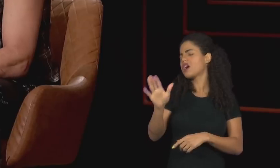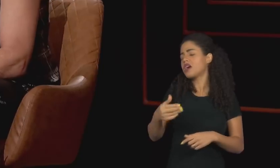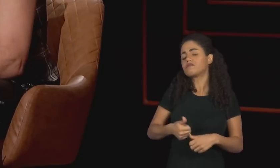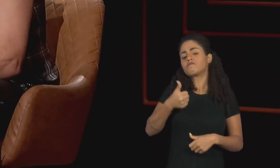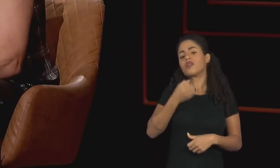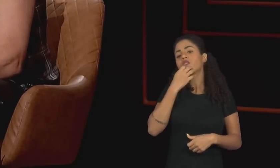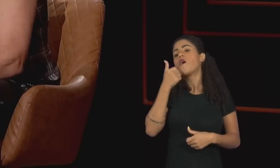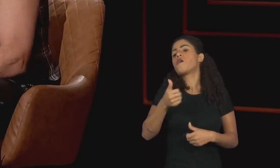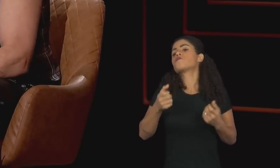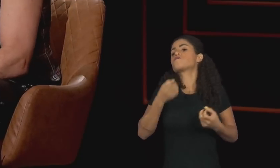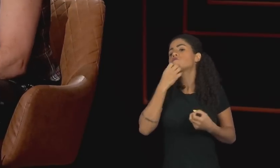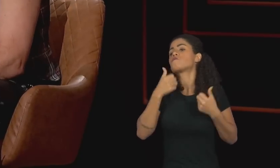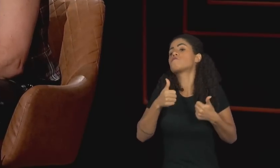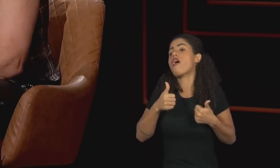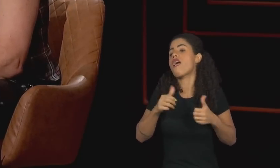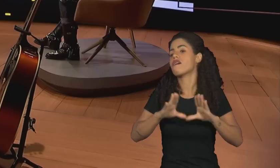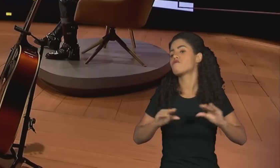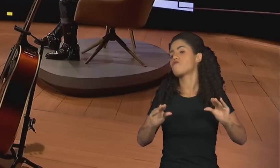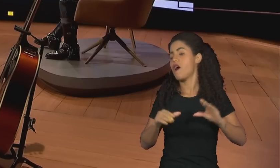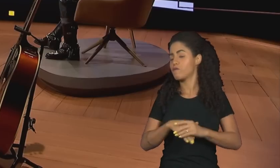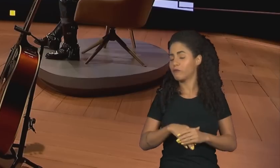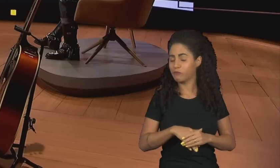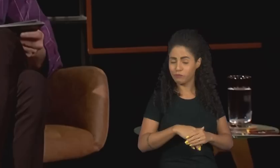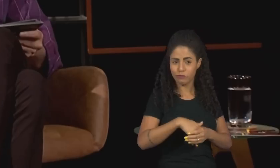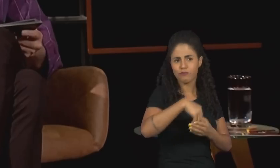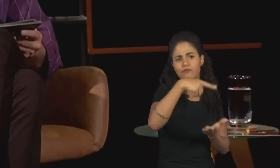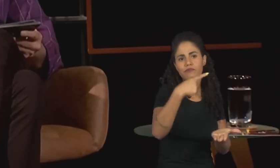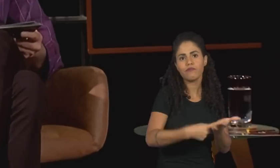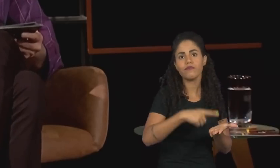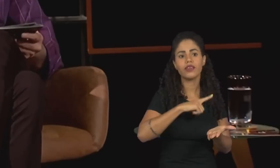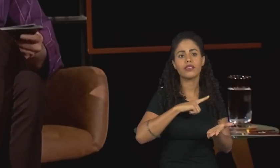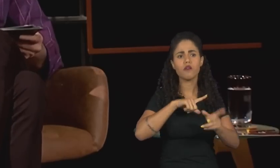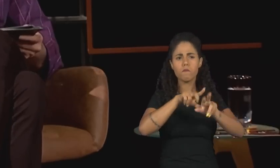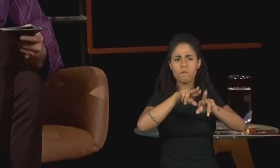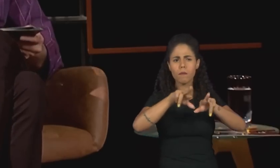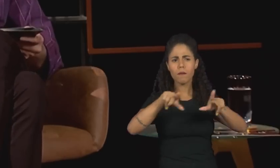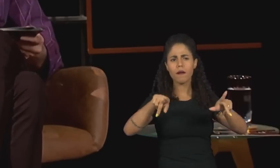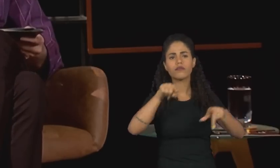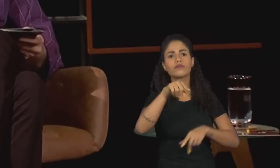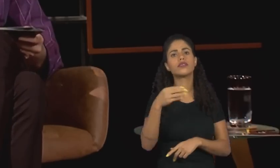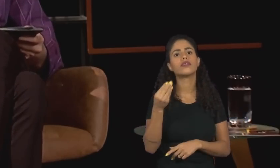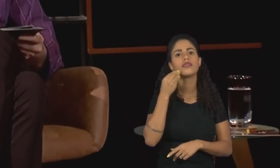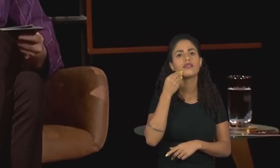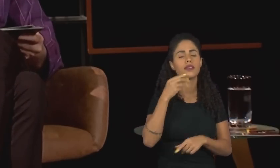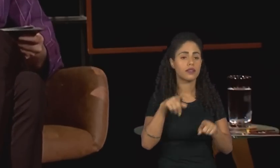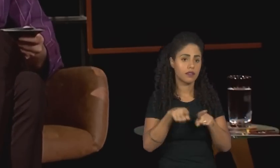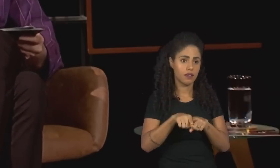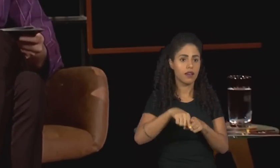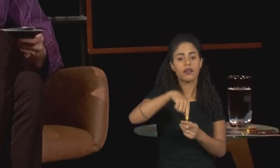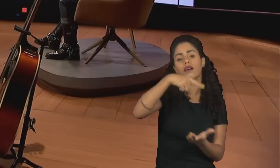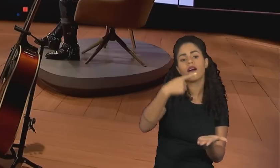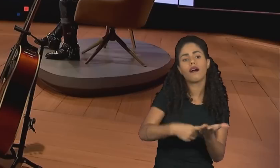luxo. Aí, Supla, com os compromissos pipocando por aqui, você resolveu fixar a residência em São